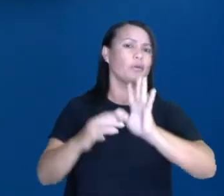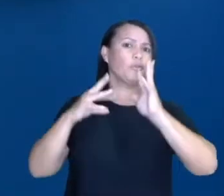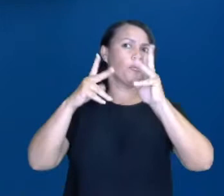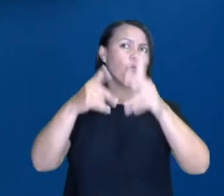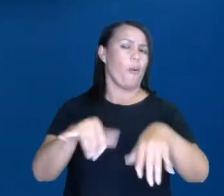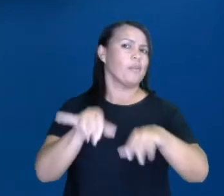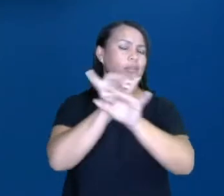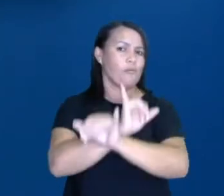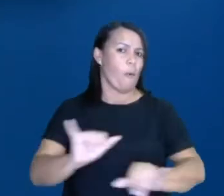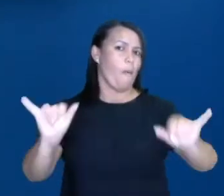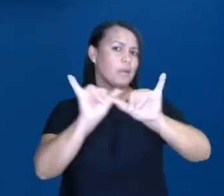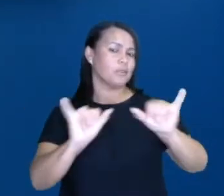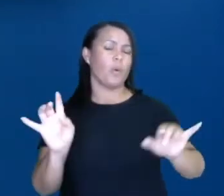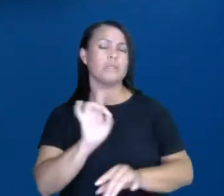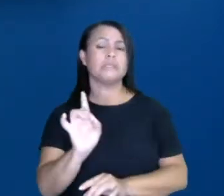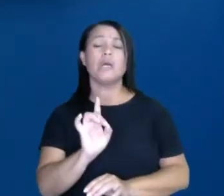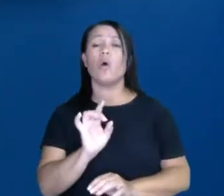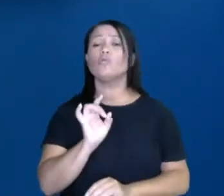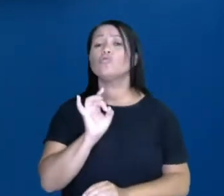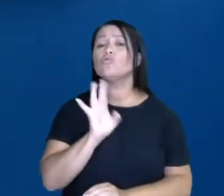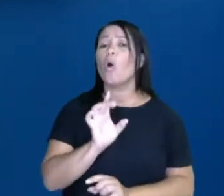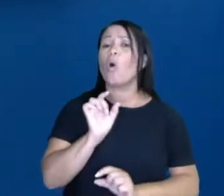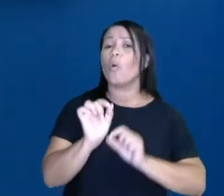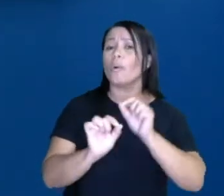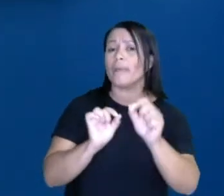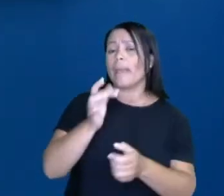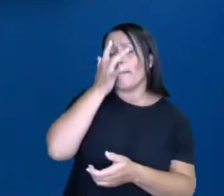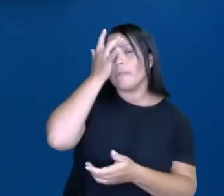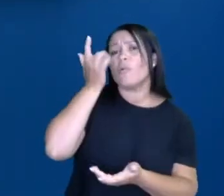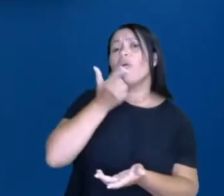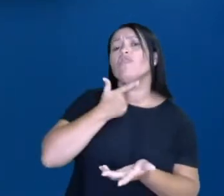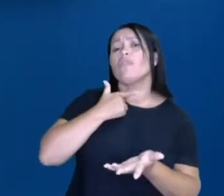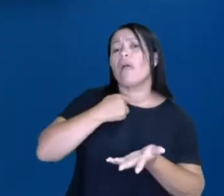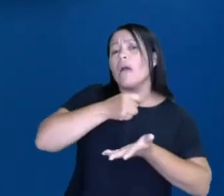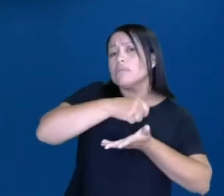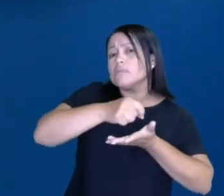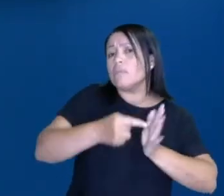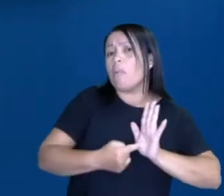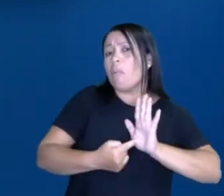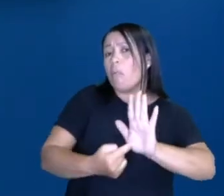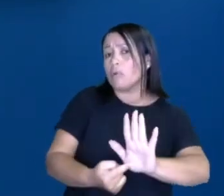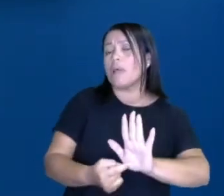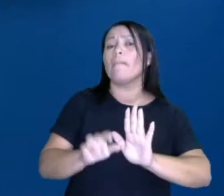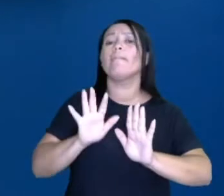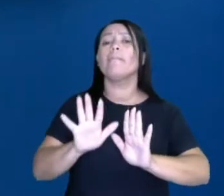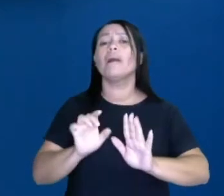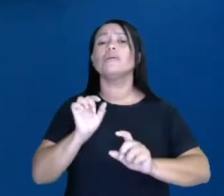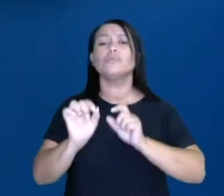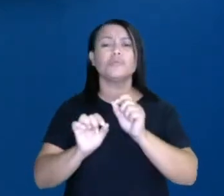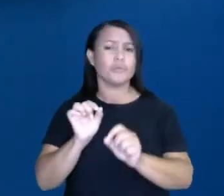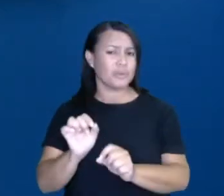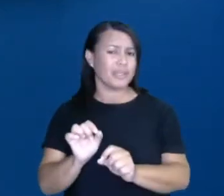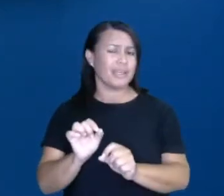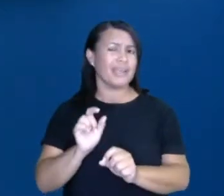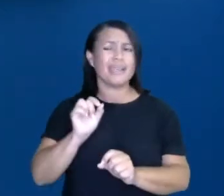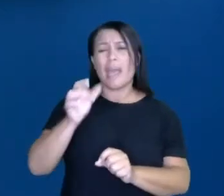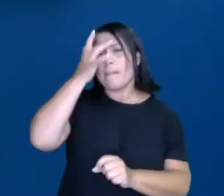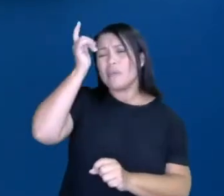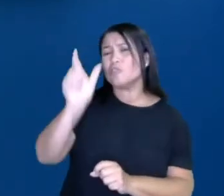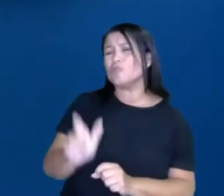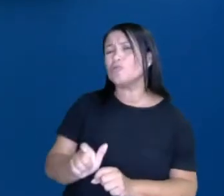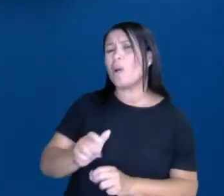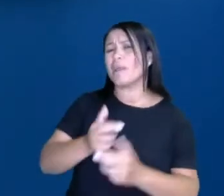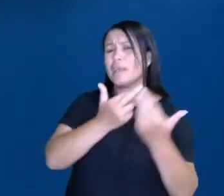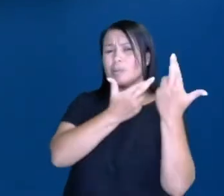no espaço, mas apenas o que o autor deseja demonstrar. Mas quem é